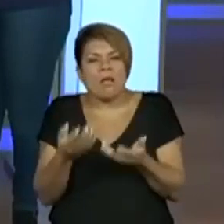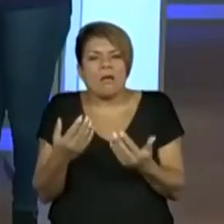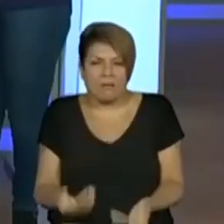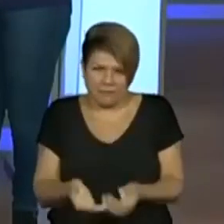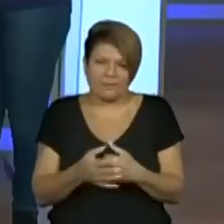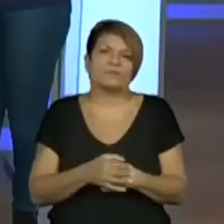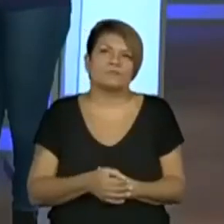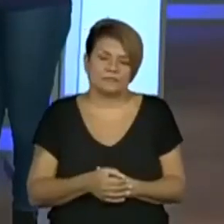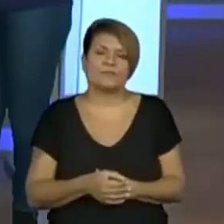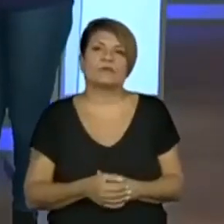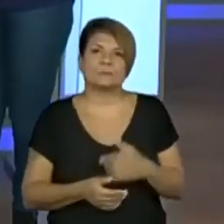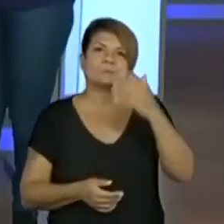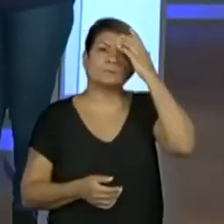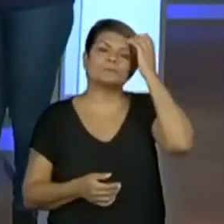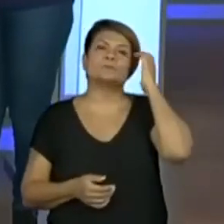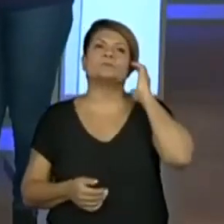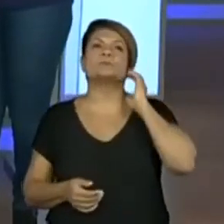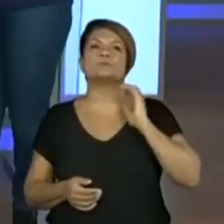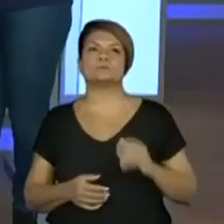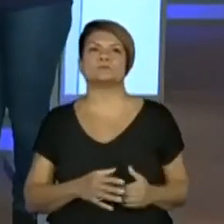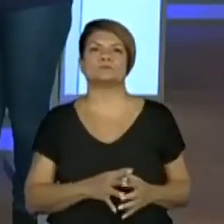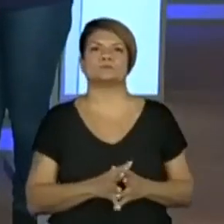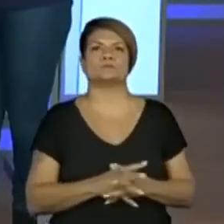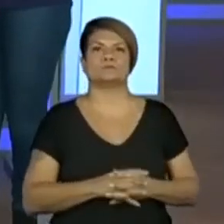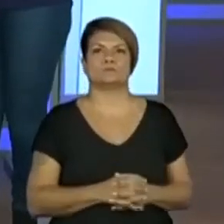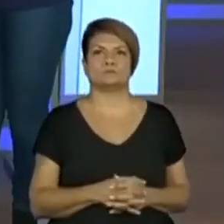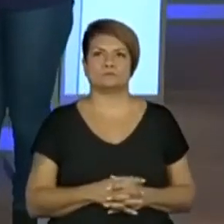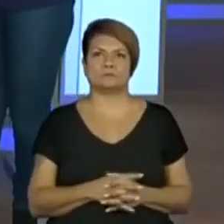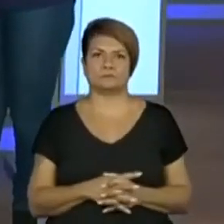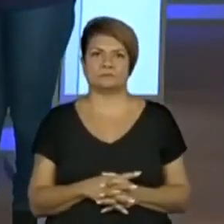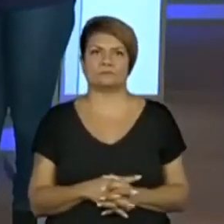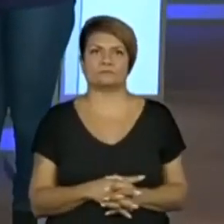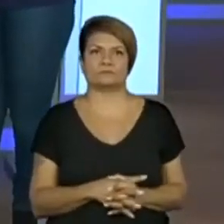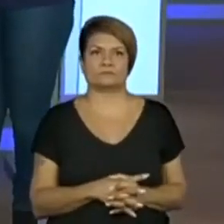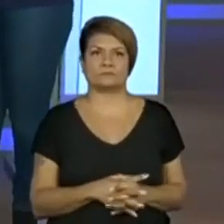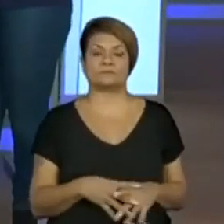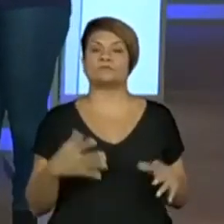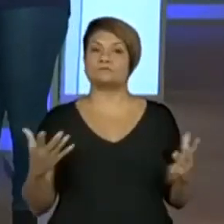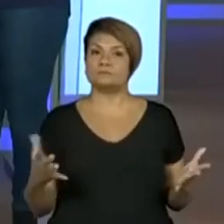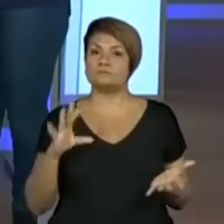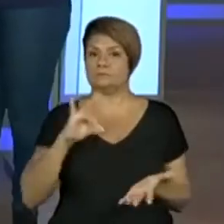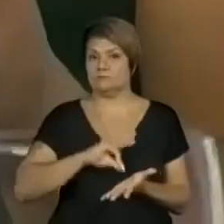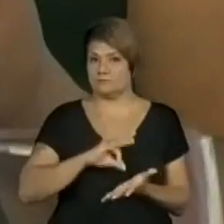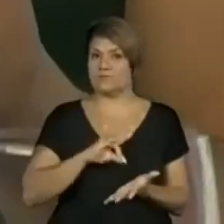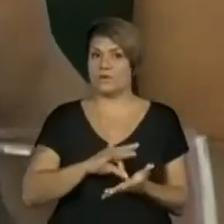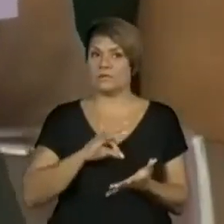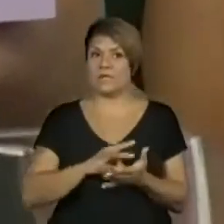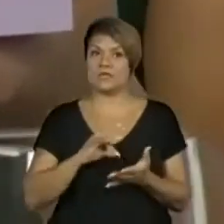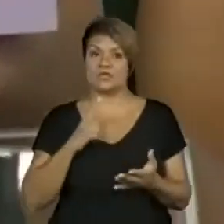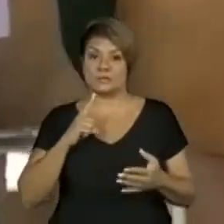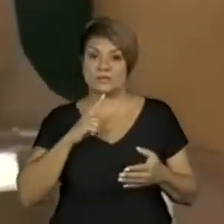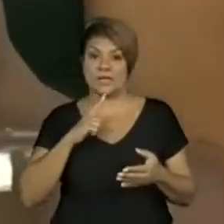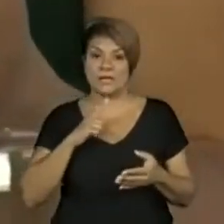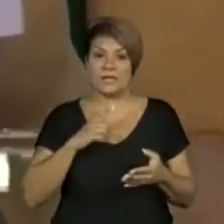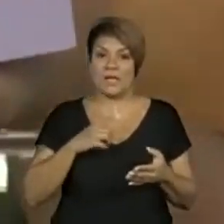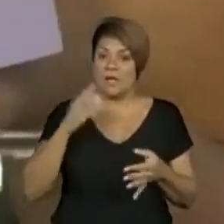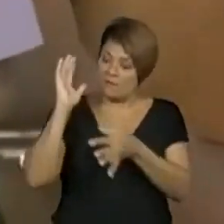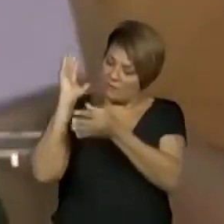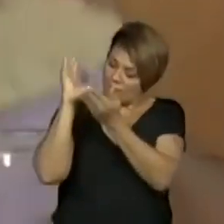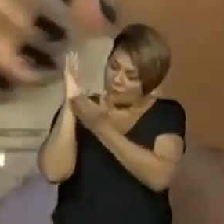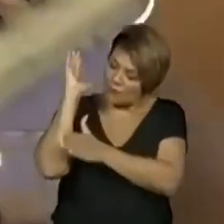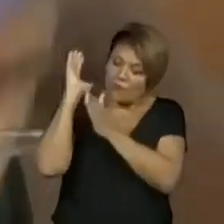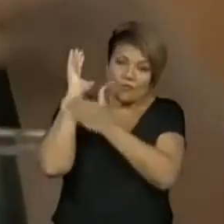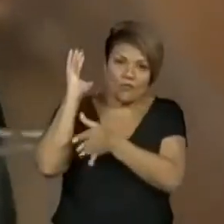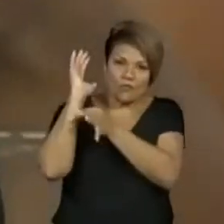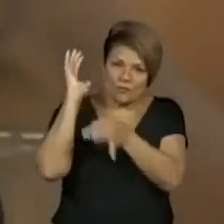Claro sabe né Parece sua madeira a gente pressiona né isso na verdade eles vão colocando as folhinhas E se eu não me engano um